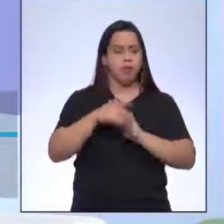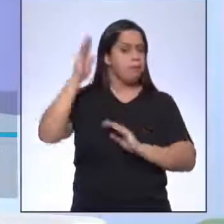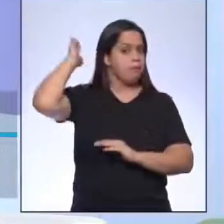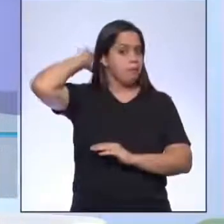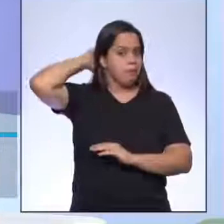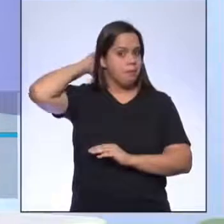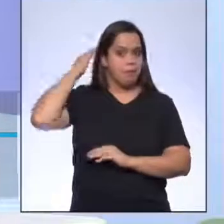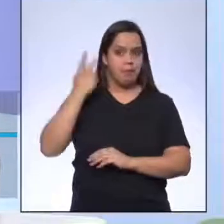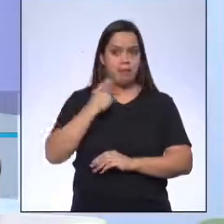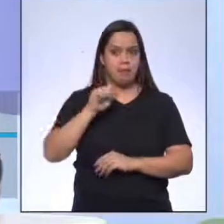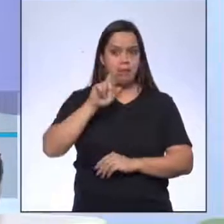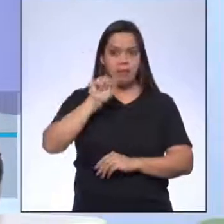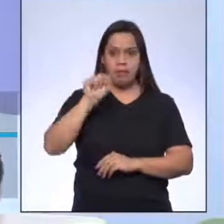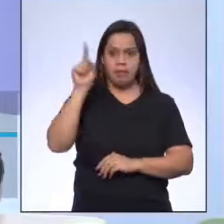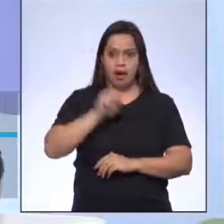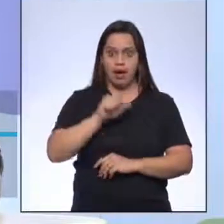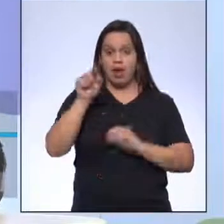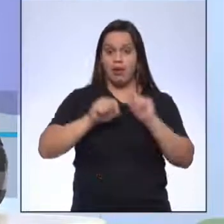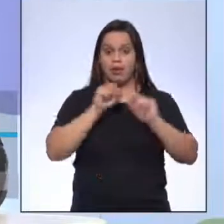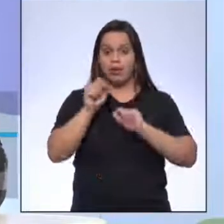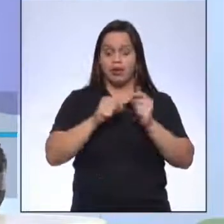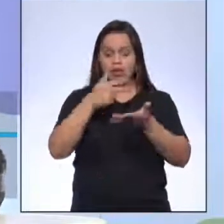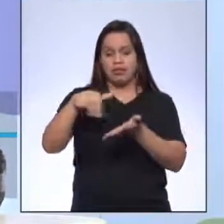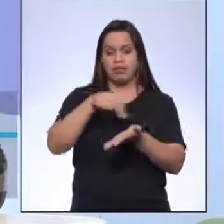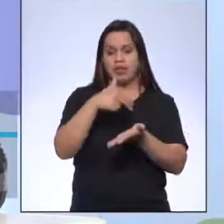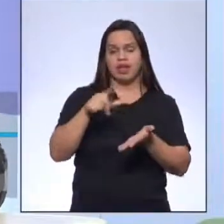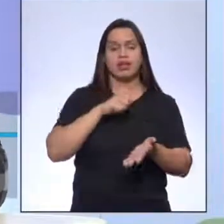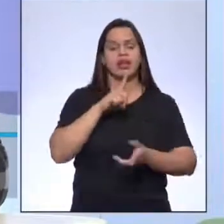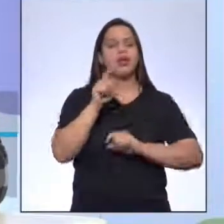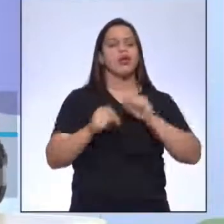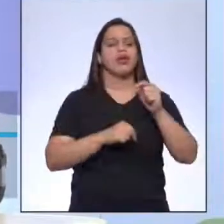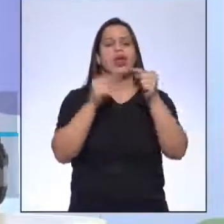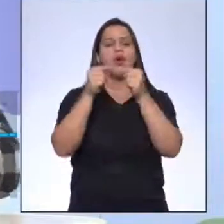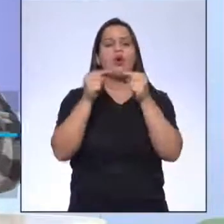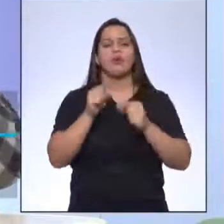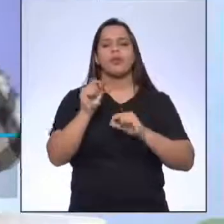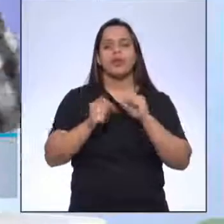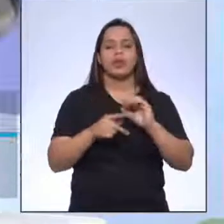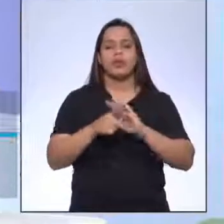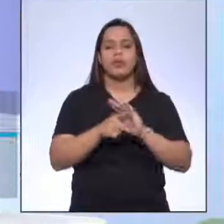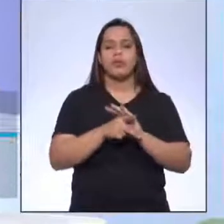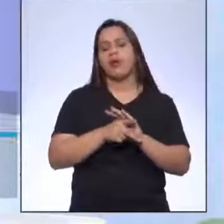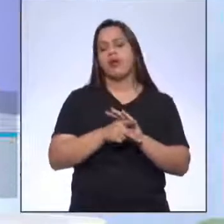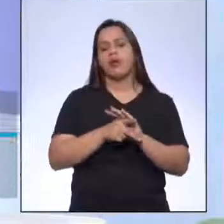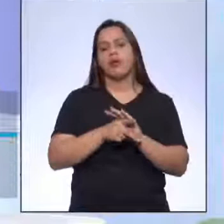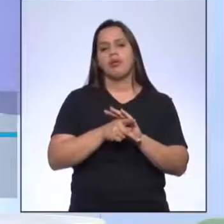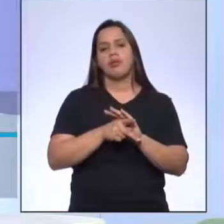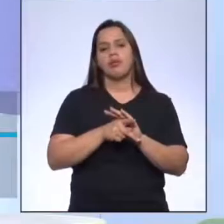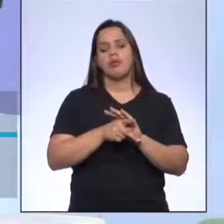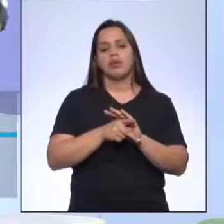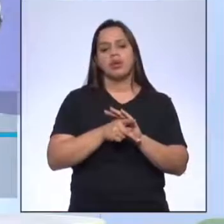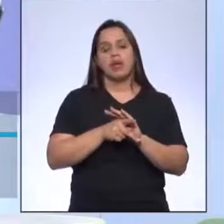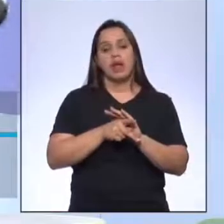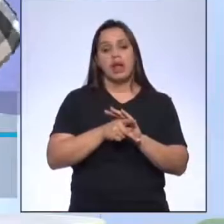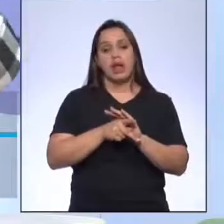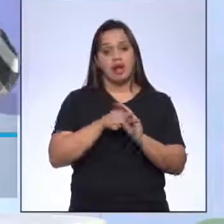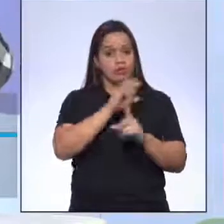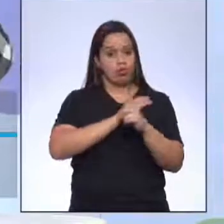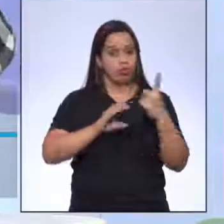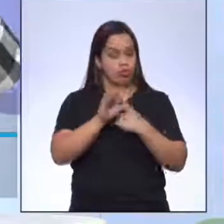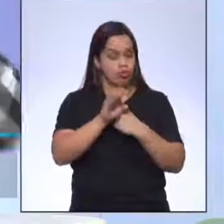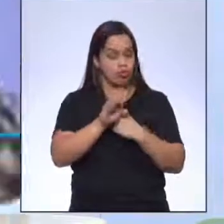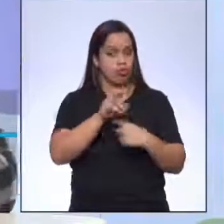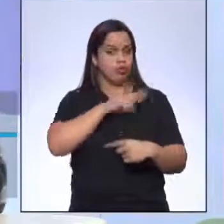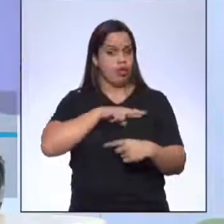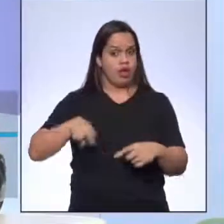certo? E são danças assim elas têm muito a ver com os rituais de pagelança, né, das religiões indígenas, tá